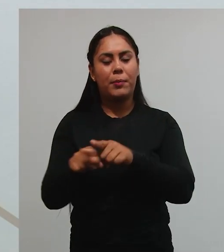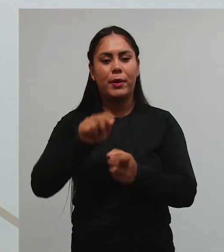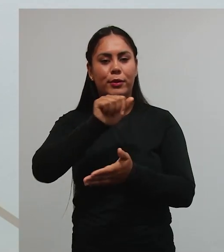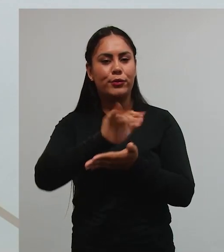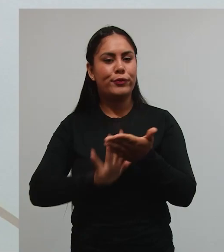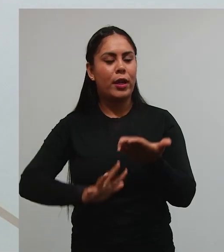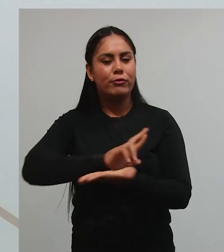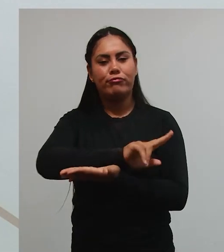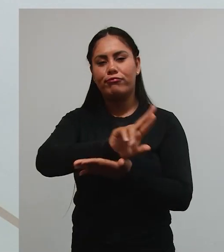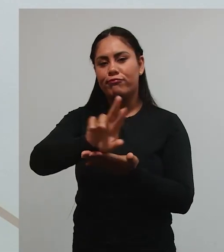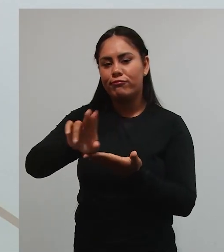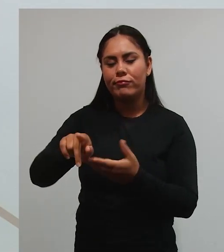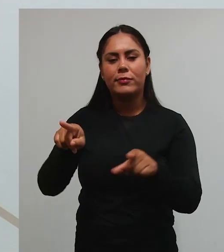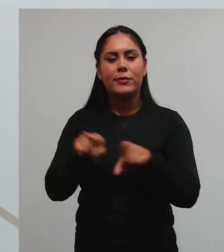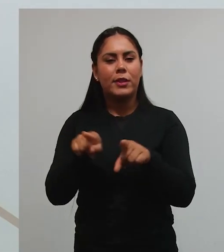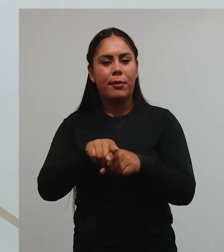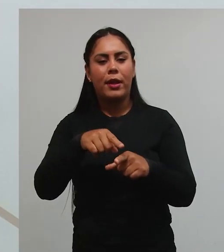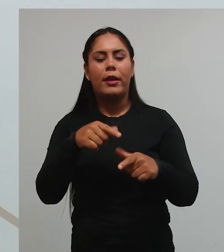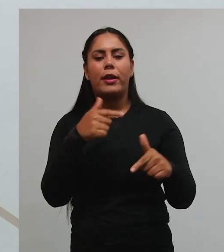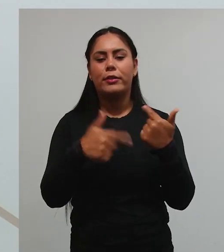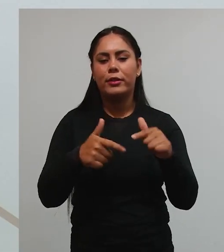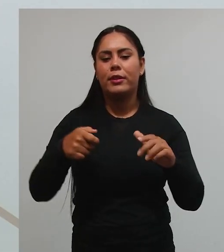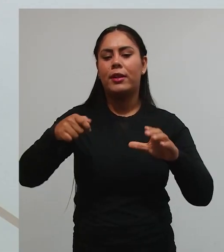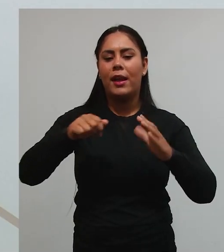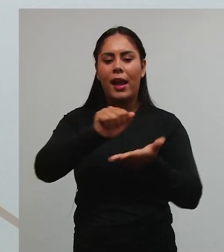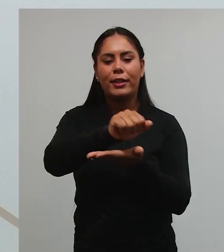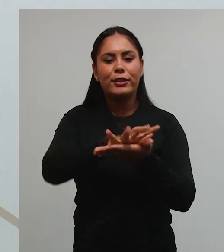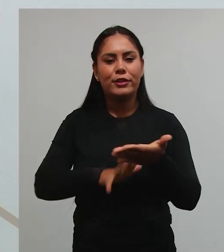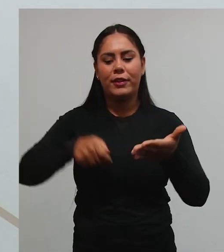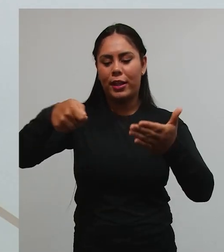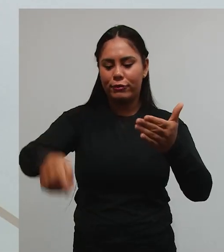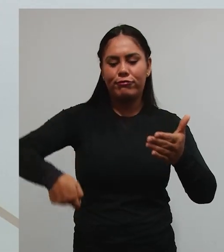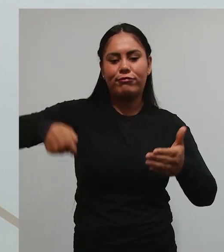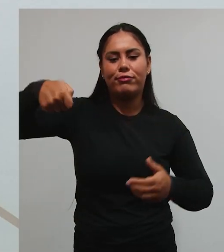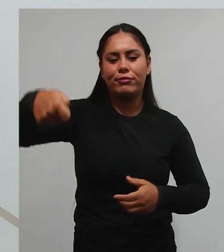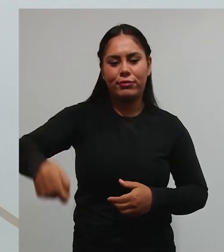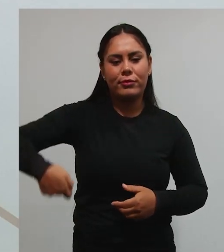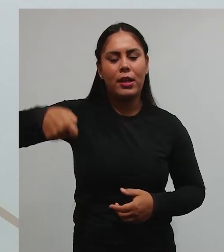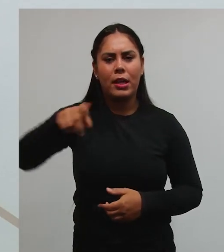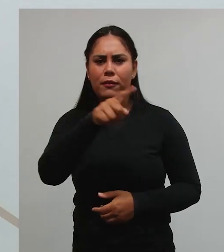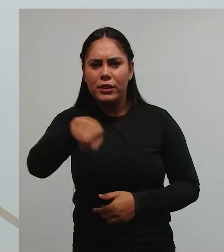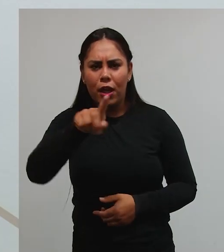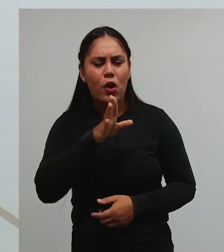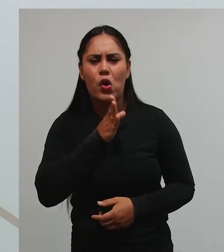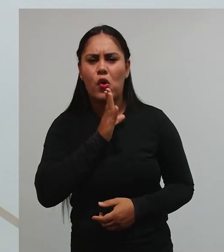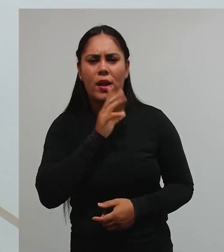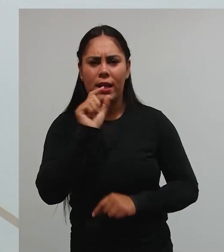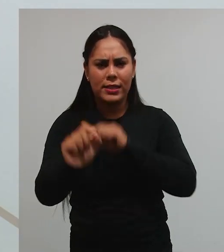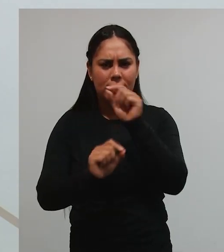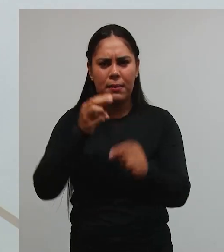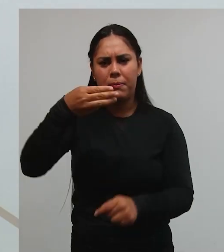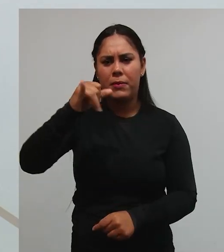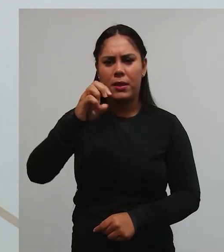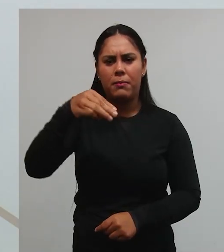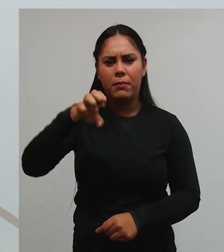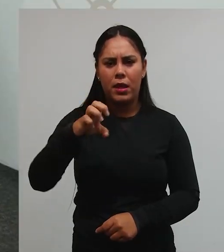anos, fazendo painel de EVA, cortando, juntando tampinha de